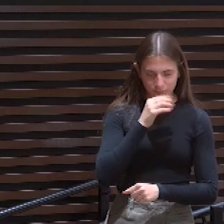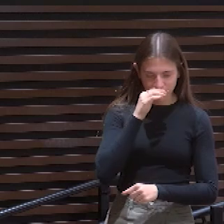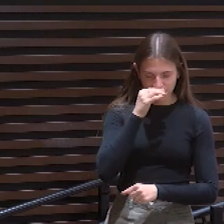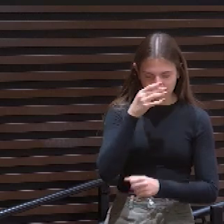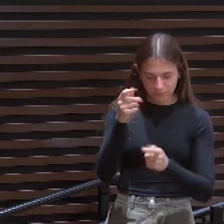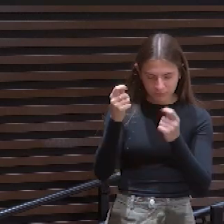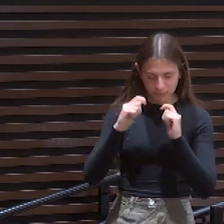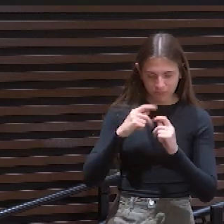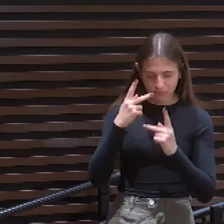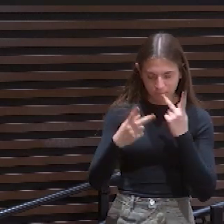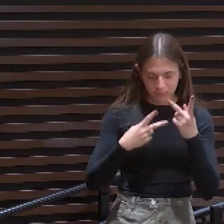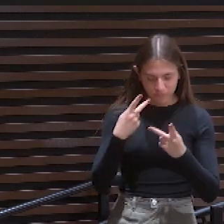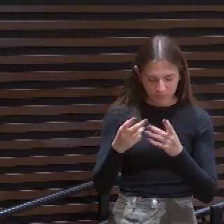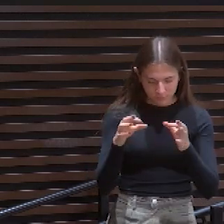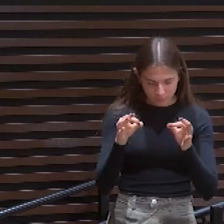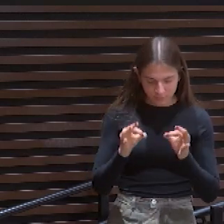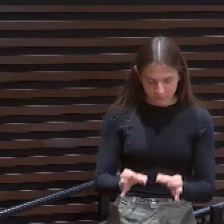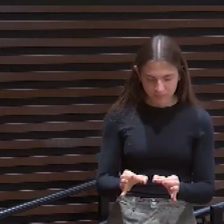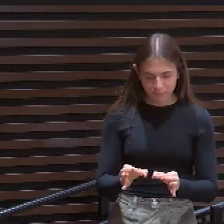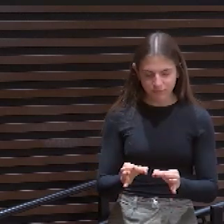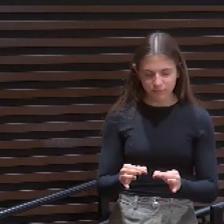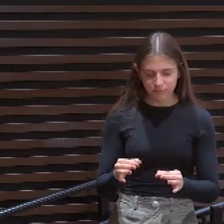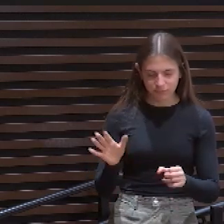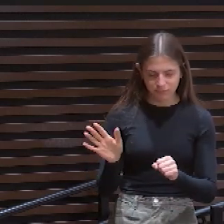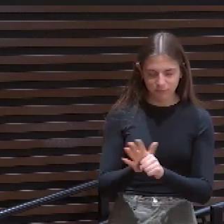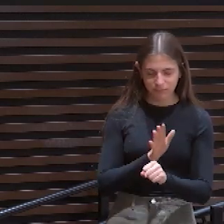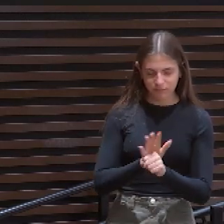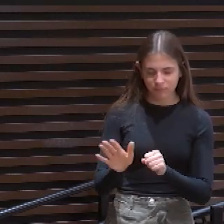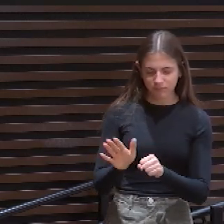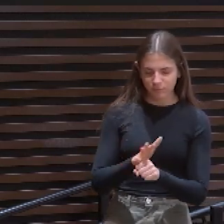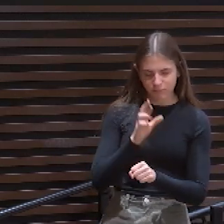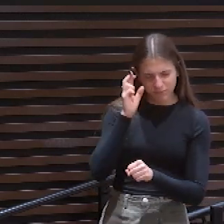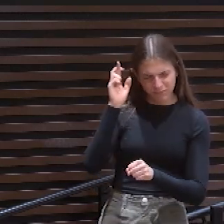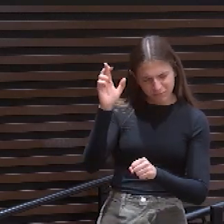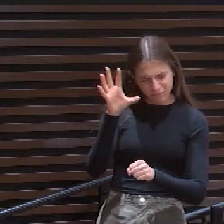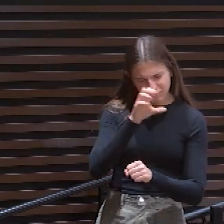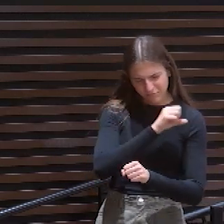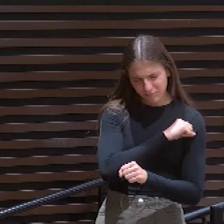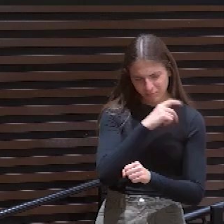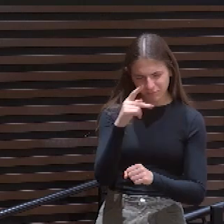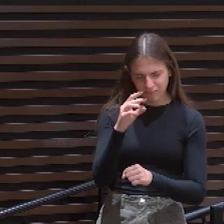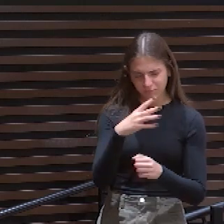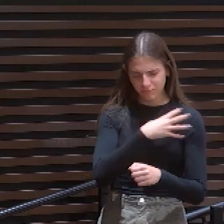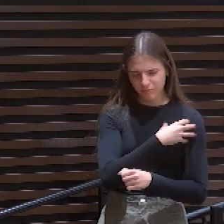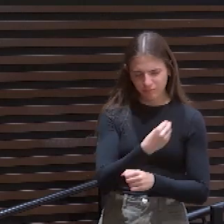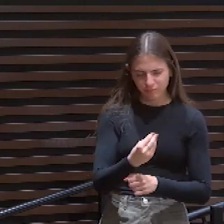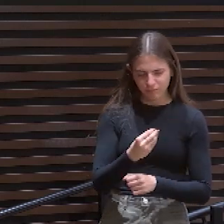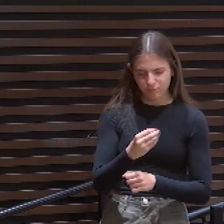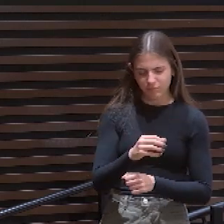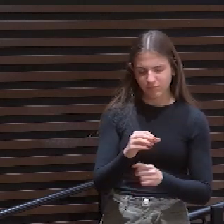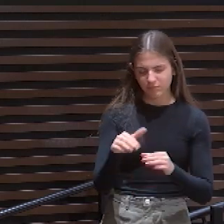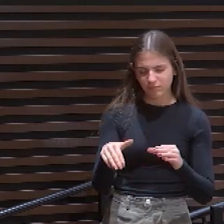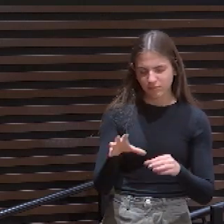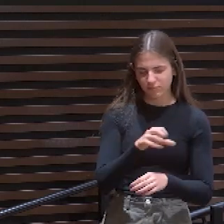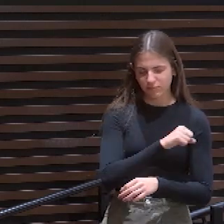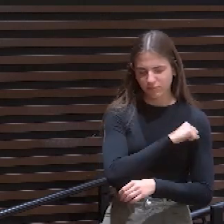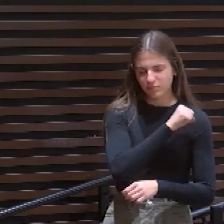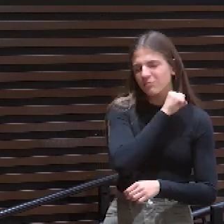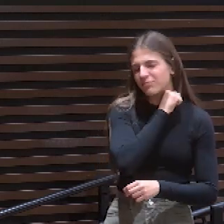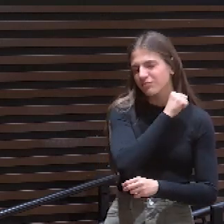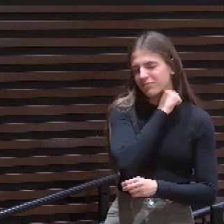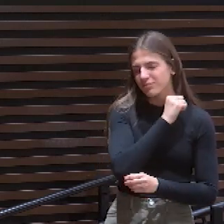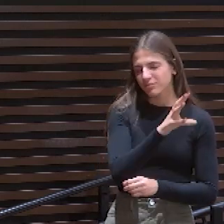fala correta, Senhor. Enche-me, Senhor, do amor do teu Filho, que é o amor sacrificial, que ama